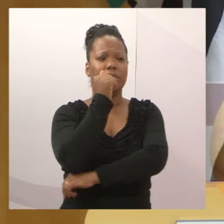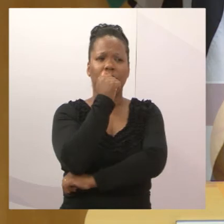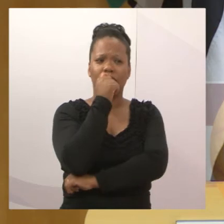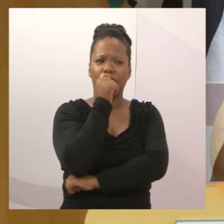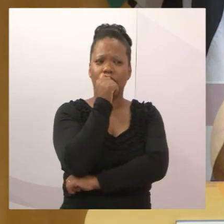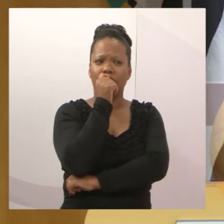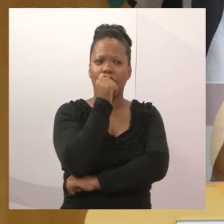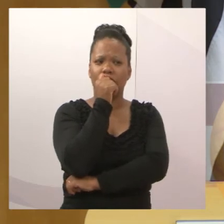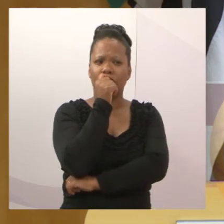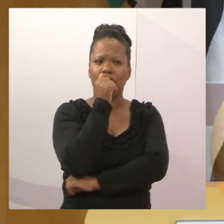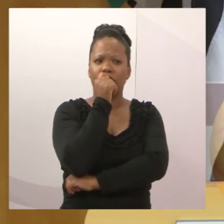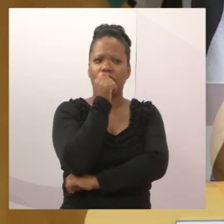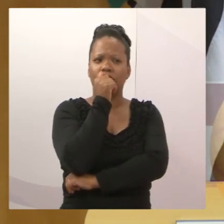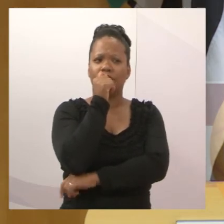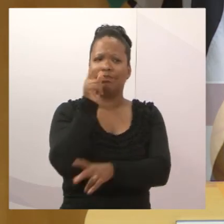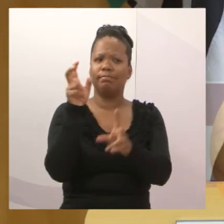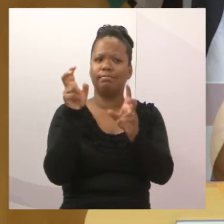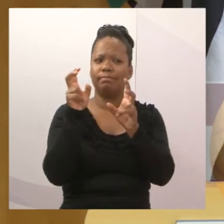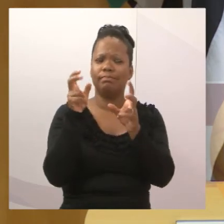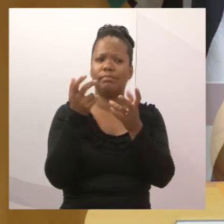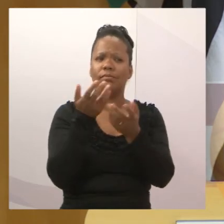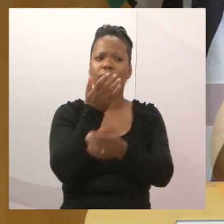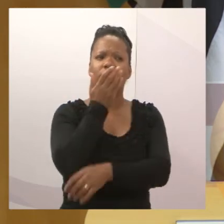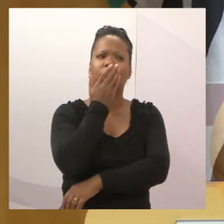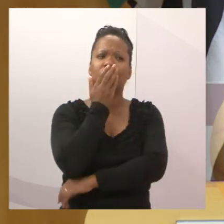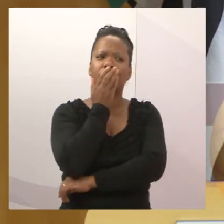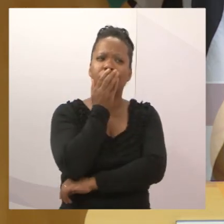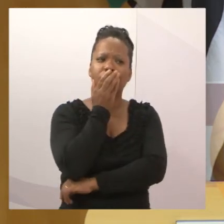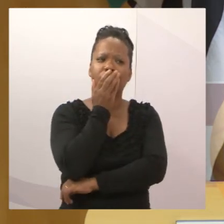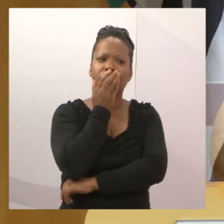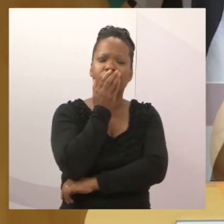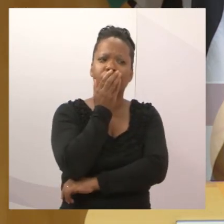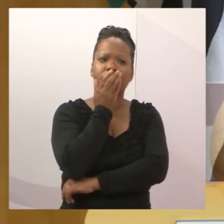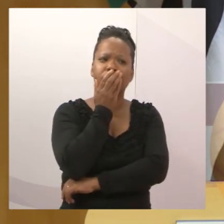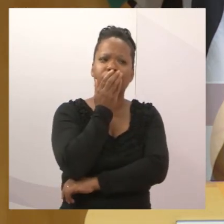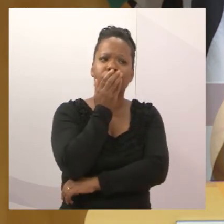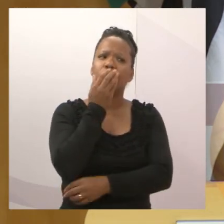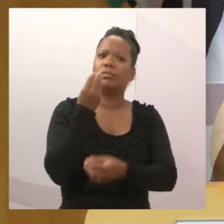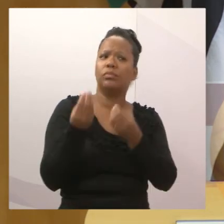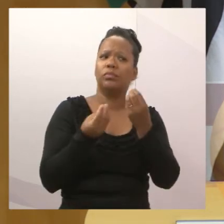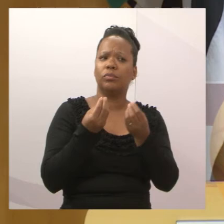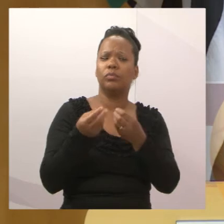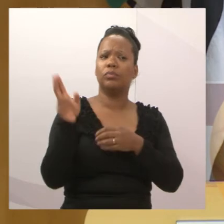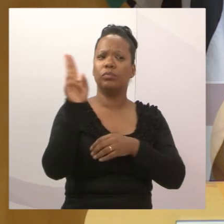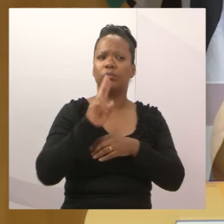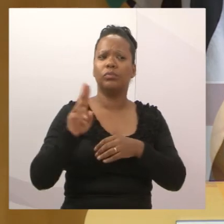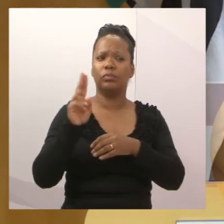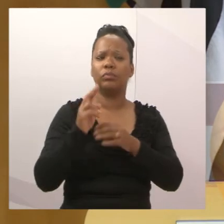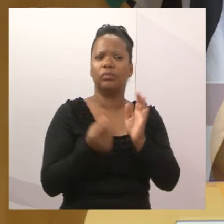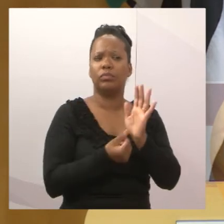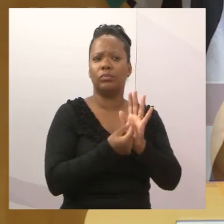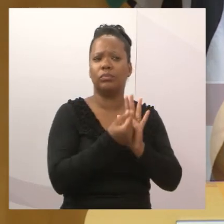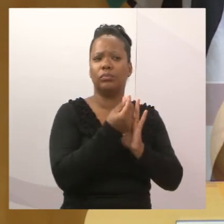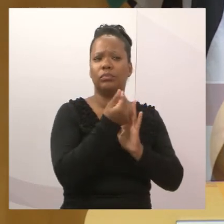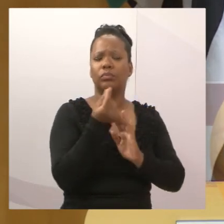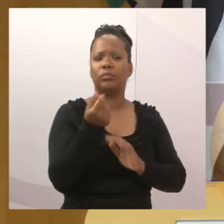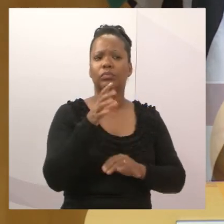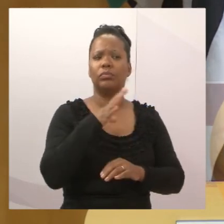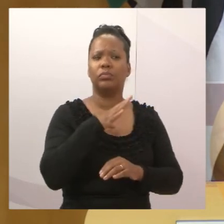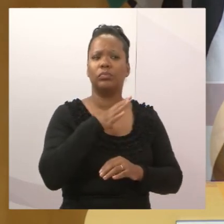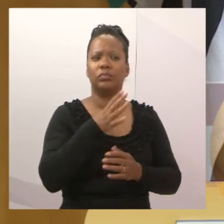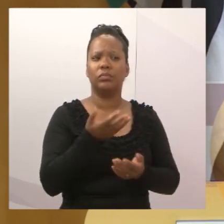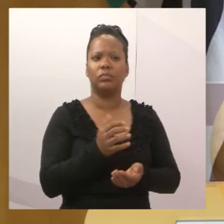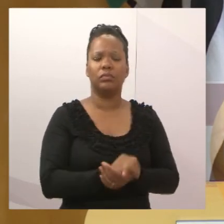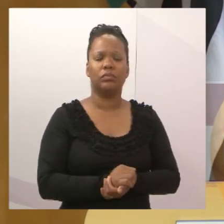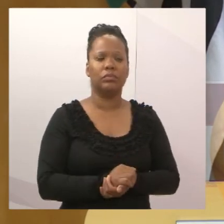noção, você consegue chegar mais próximo do que pode ser feito com o orçamento do município. Aí você